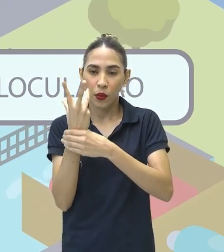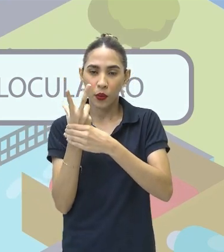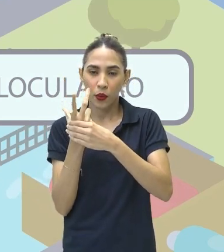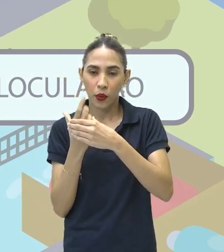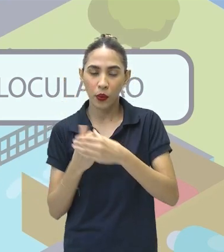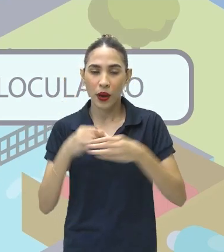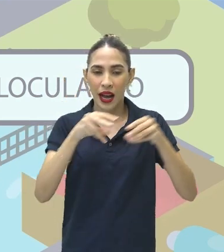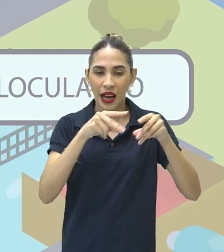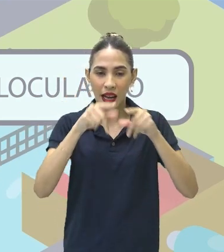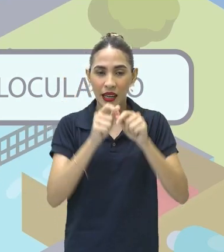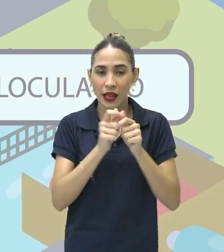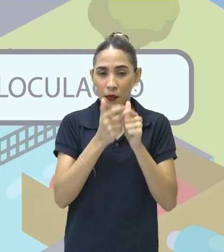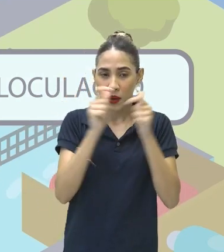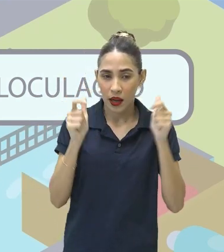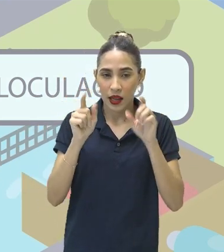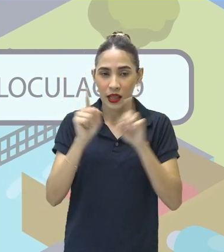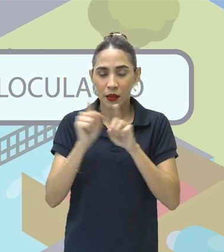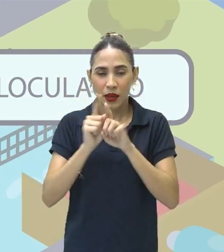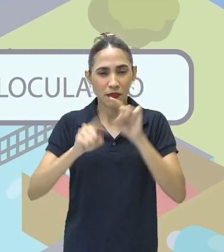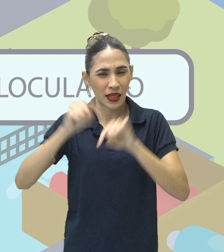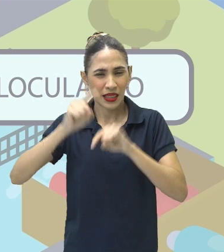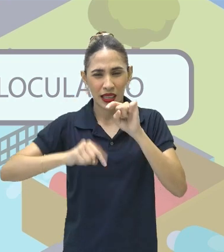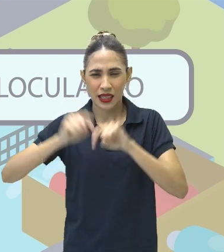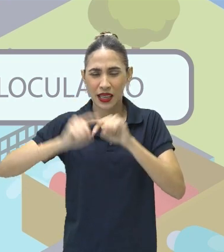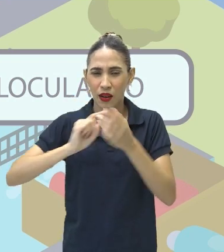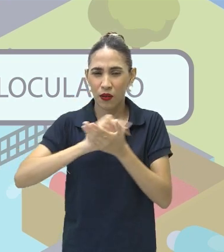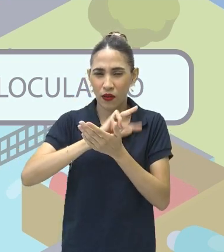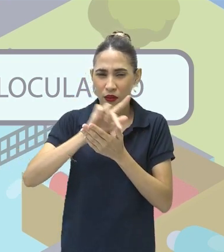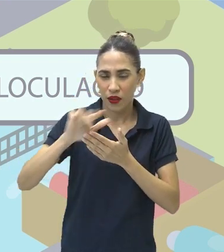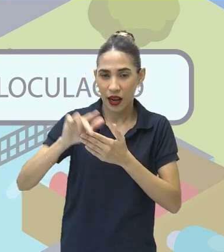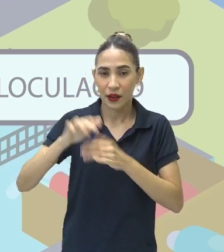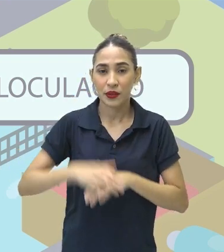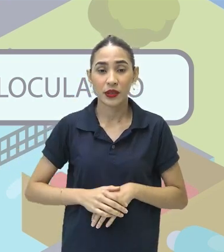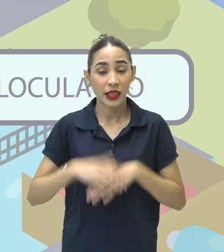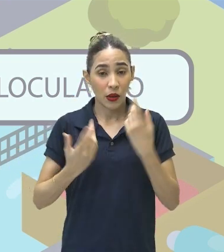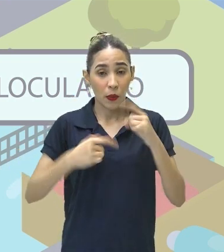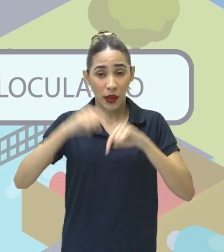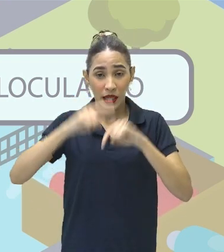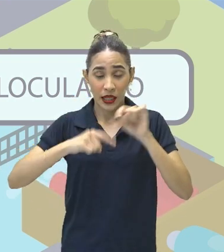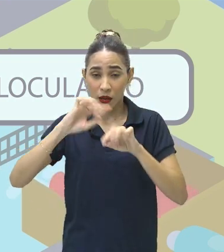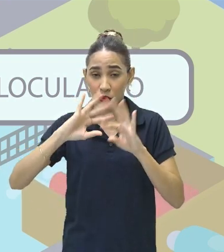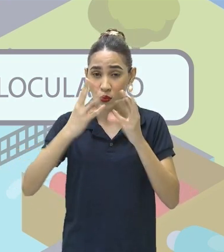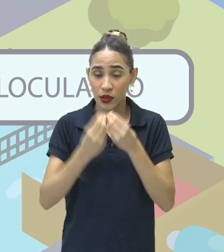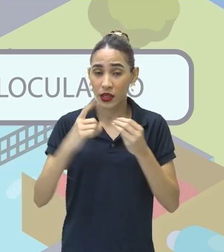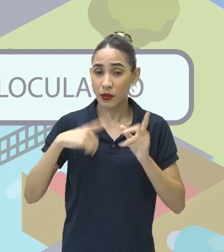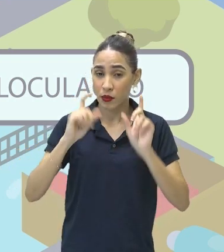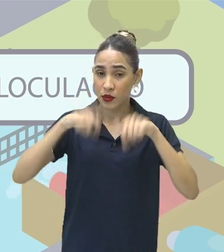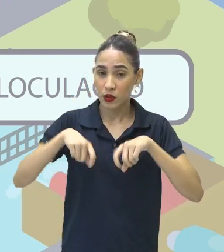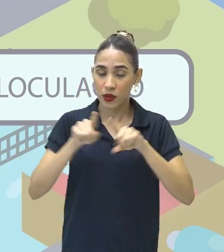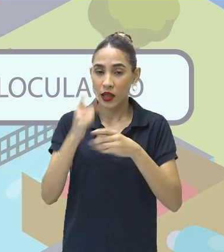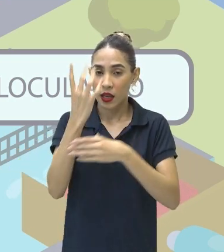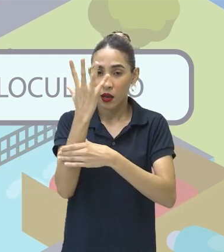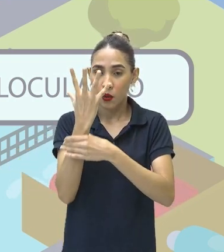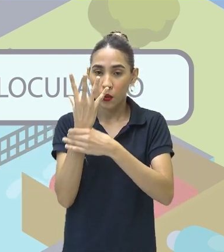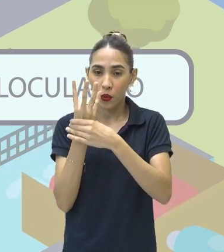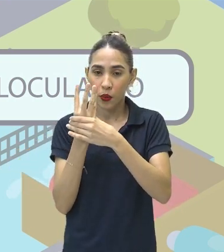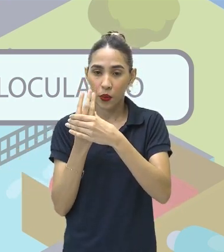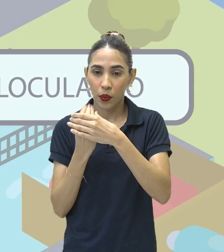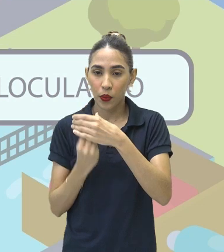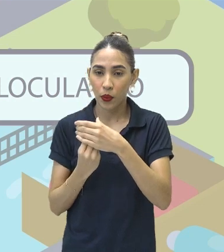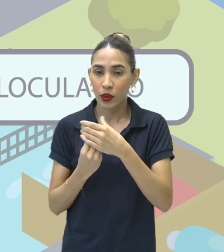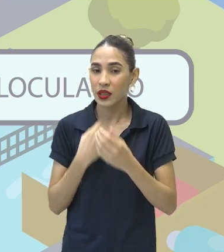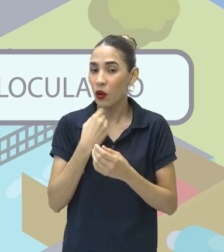areia fina, cascalho, pedregulho e carvão. Esses materiais têm o potencial para reter flocos que